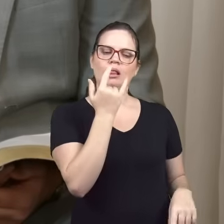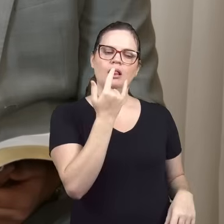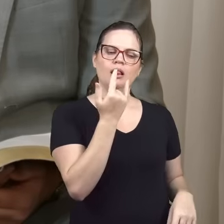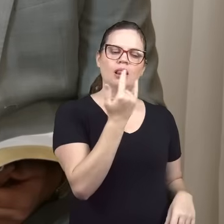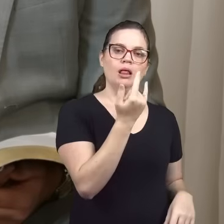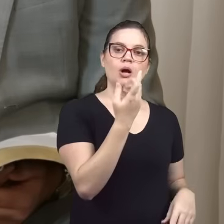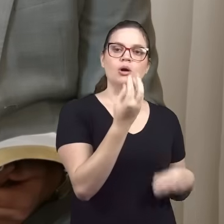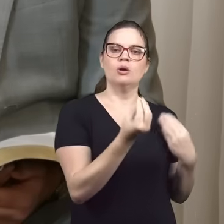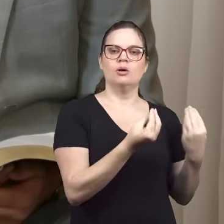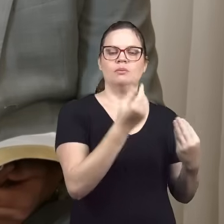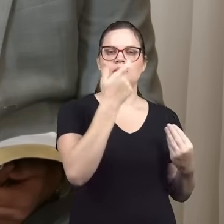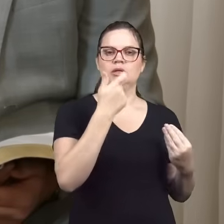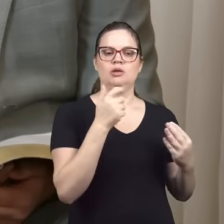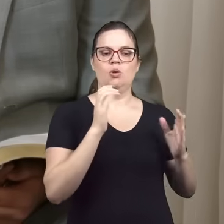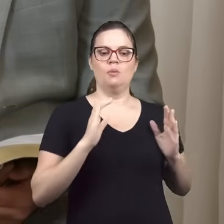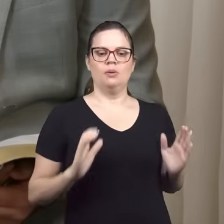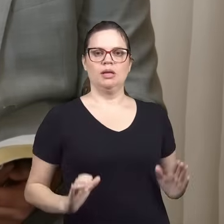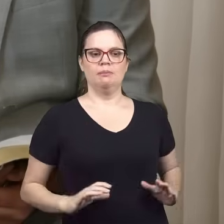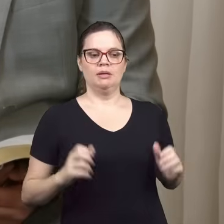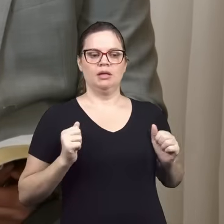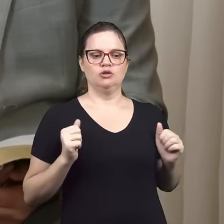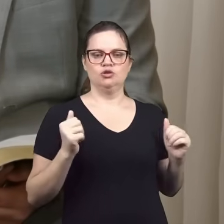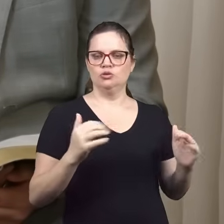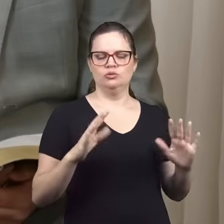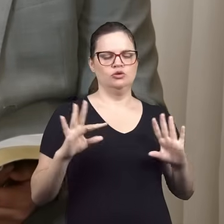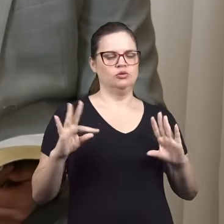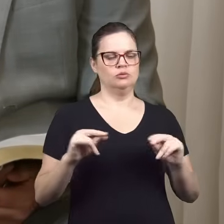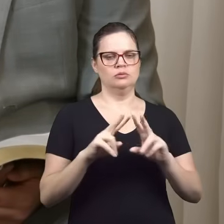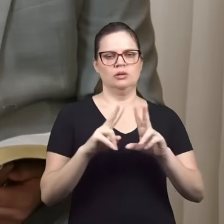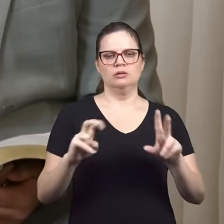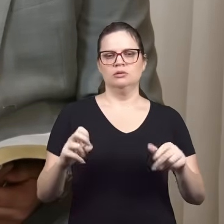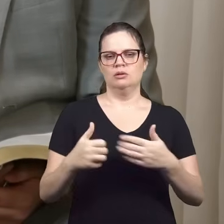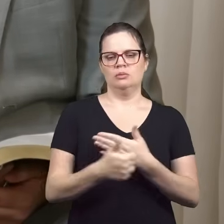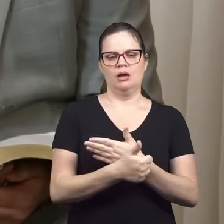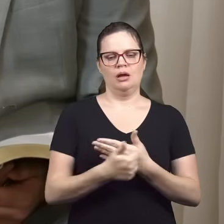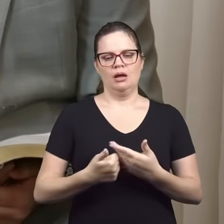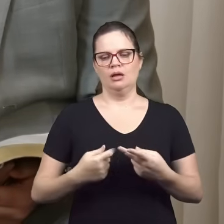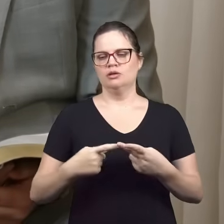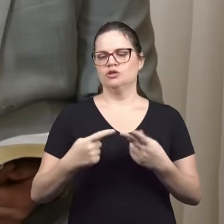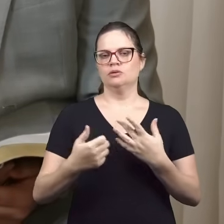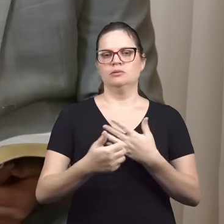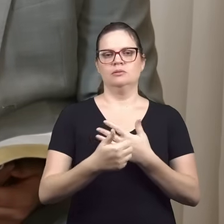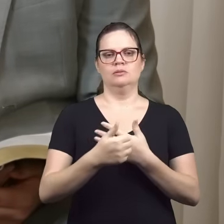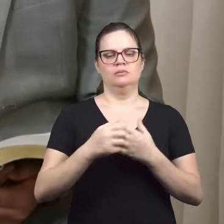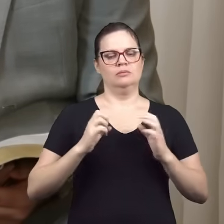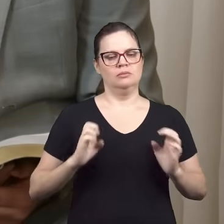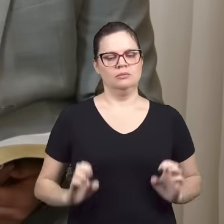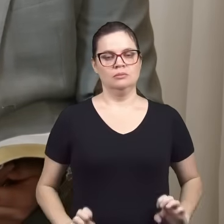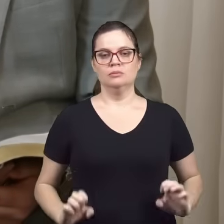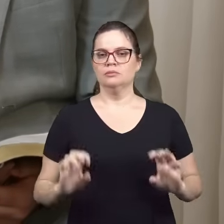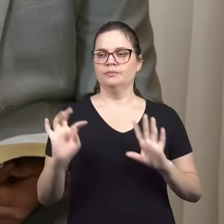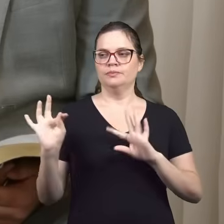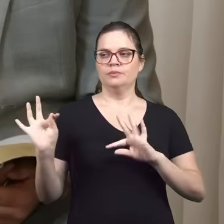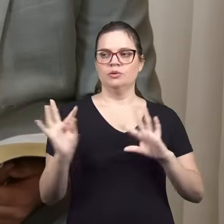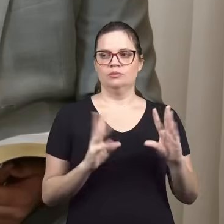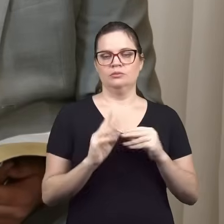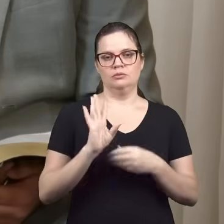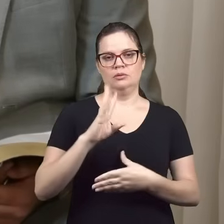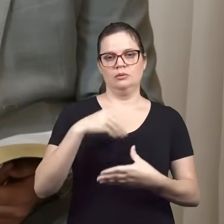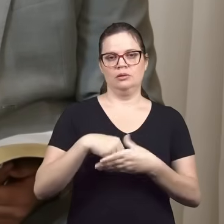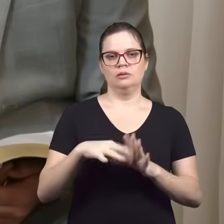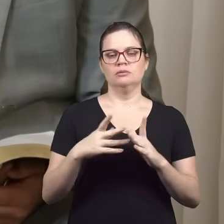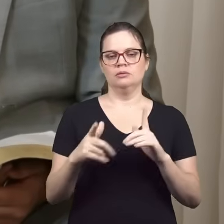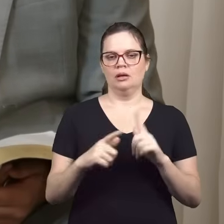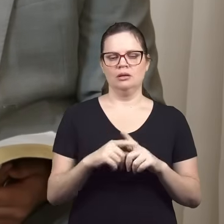nossa formação, digo nos preceitos éticos, os preceitos morais, se deu também dentro da igreja. Perfeito. Toda a